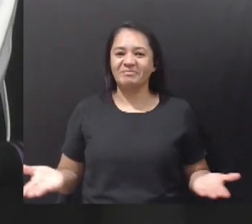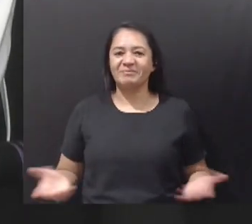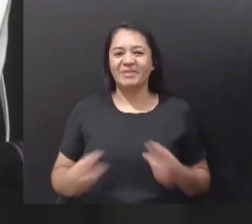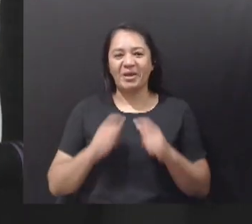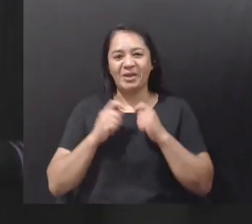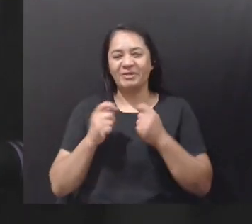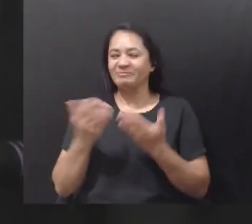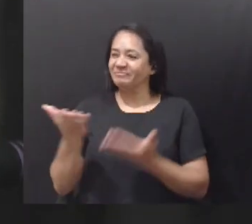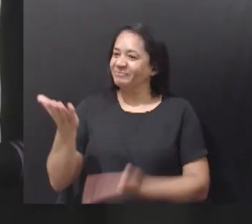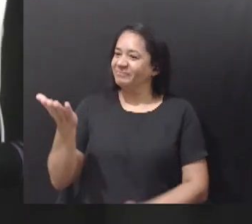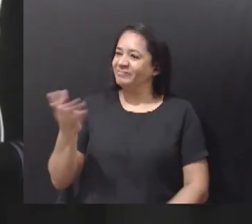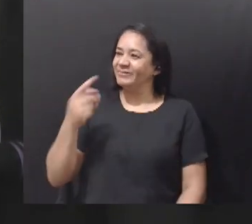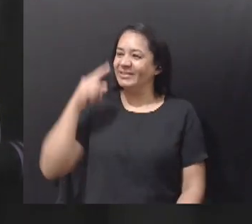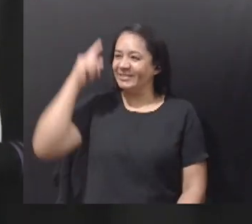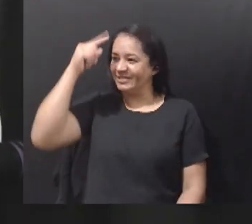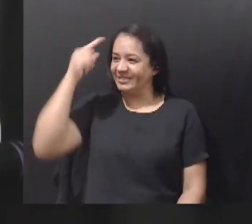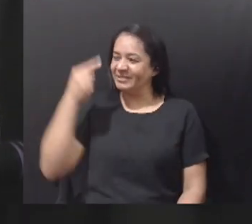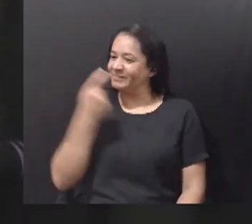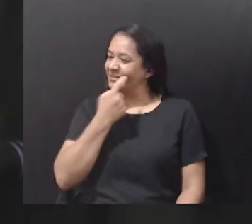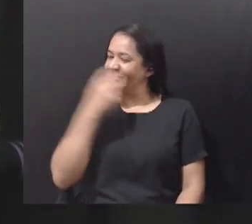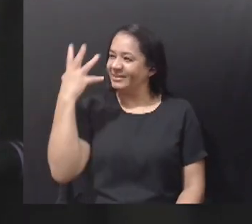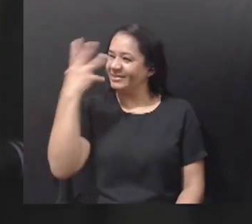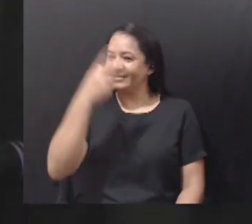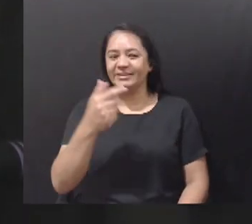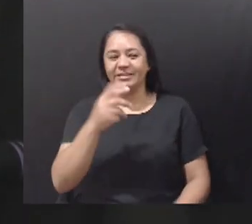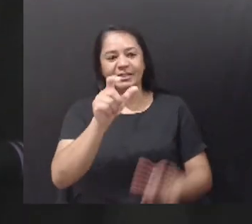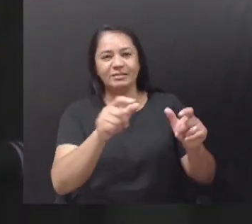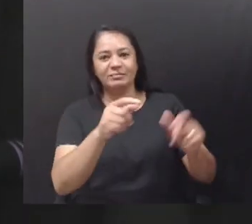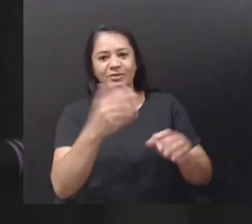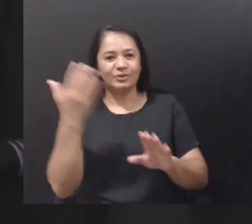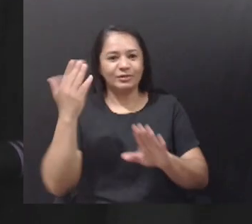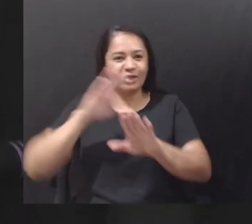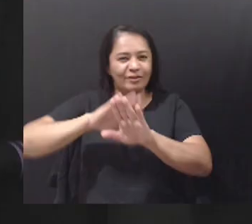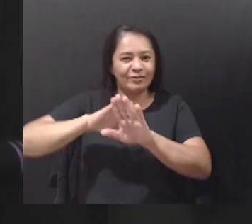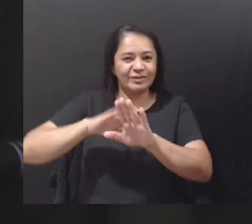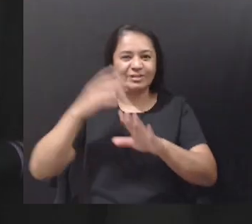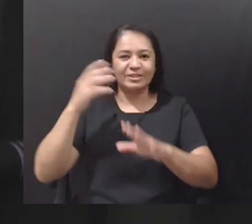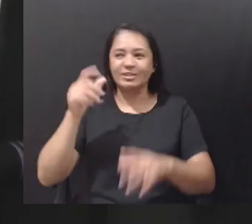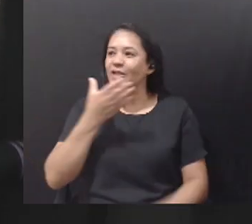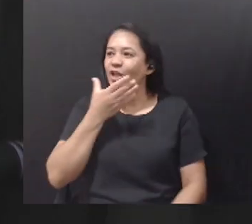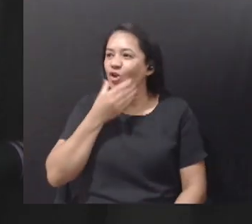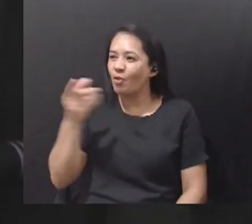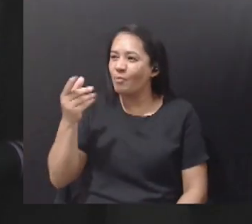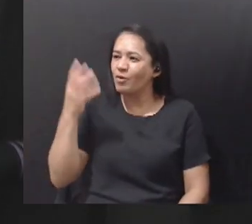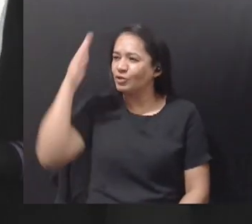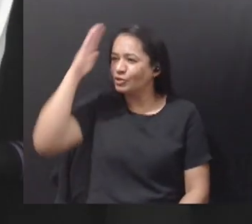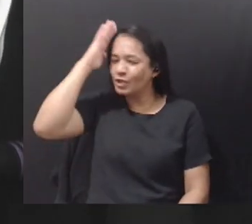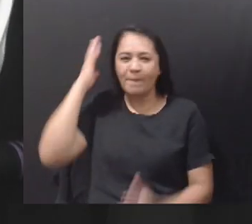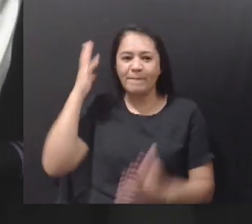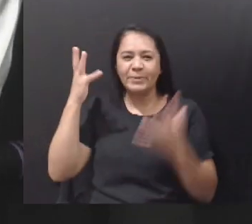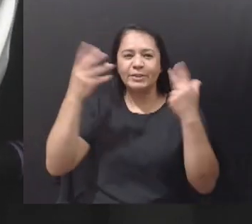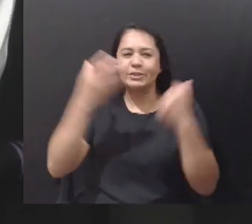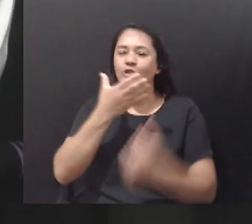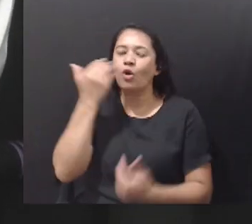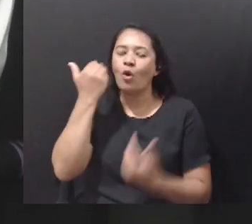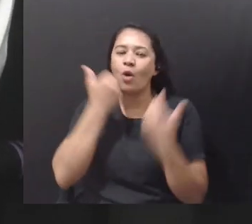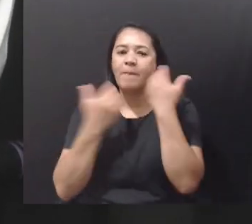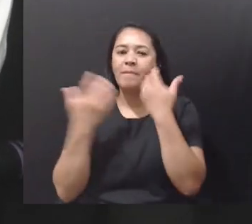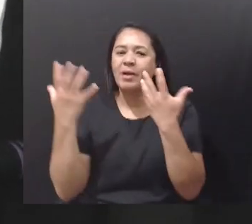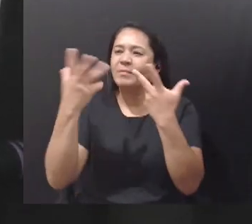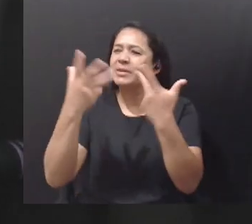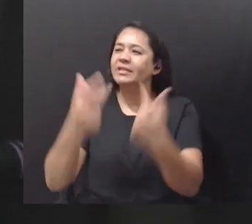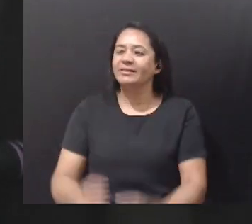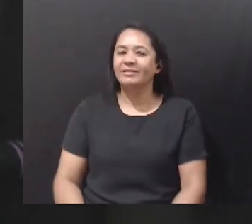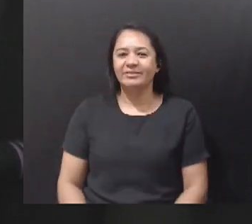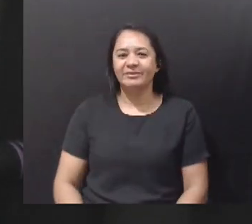Samirna linda, por essas pessoas que estão aqui, que vocês não estão vendo que são lindos. Tem um moço aqui de um cabelo lindo, uma barba linda. Como é que ele chama?